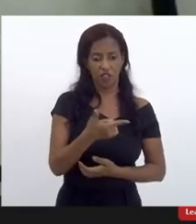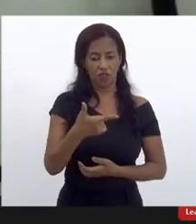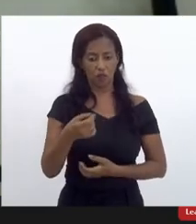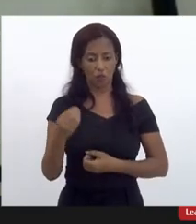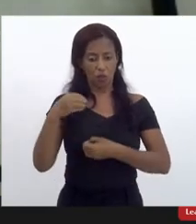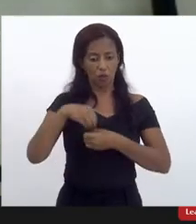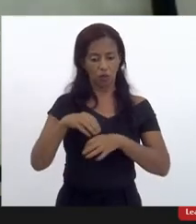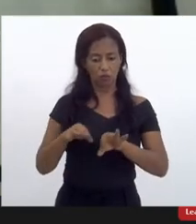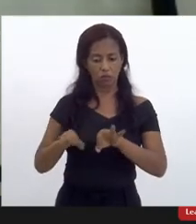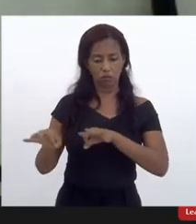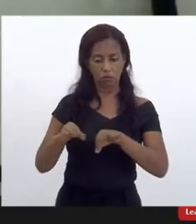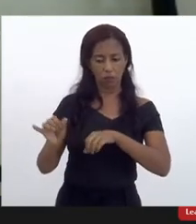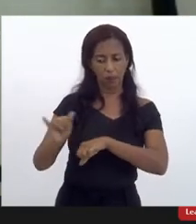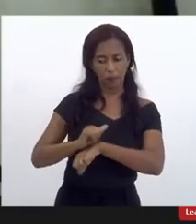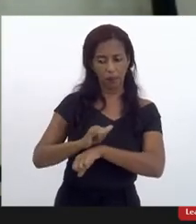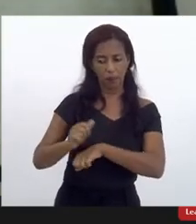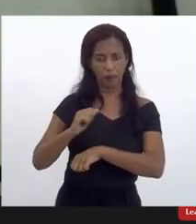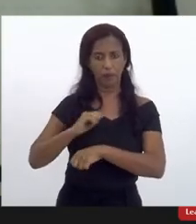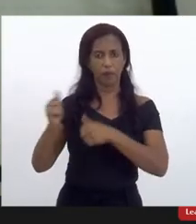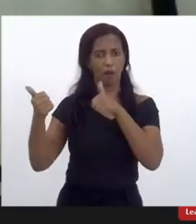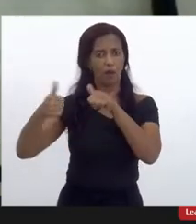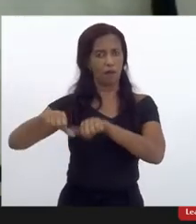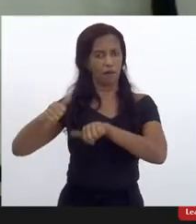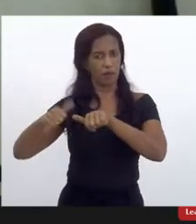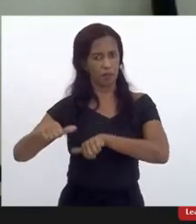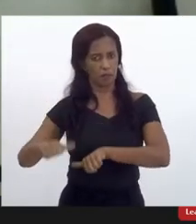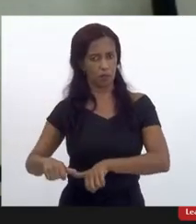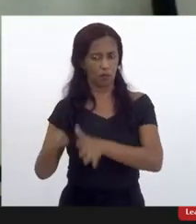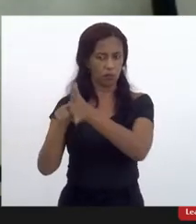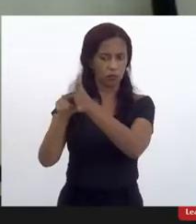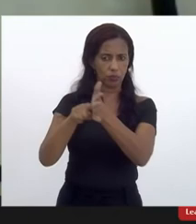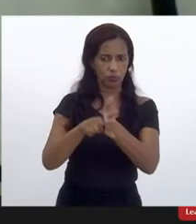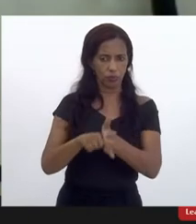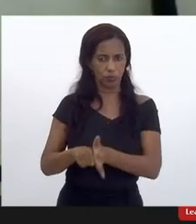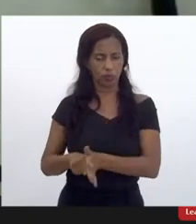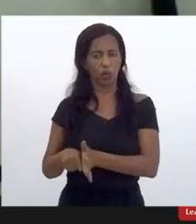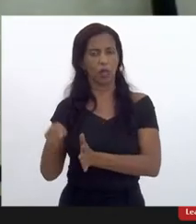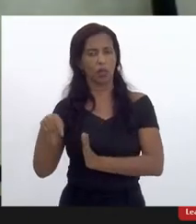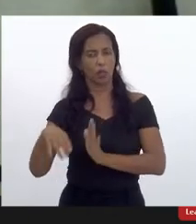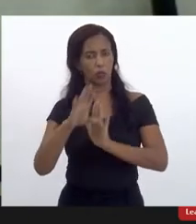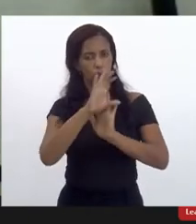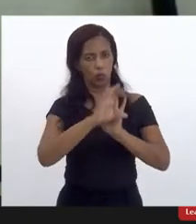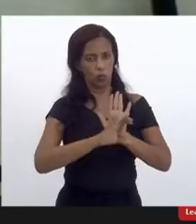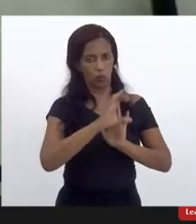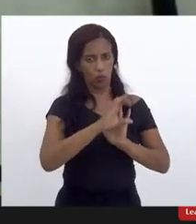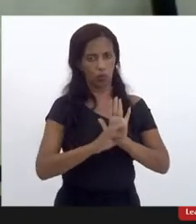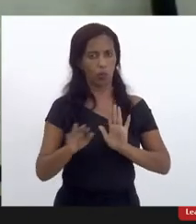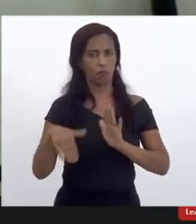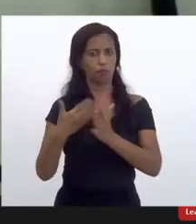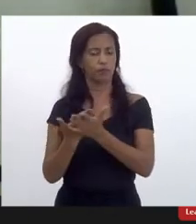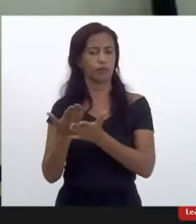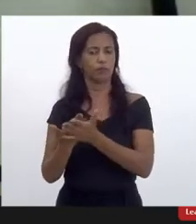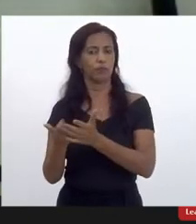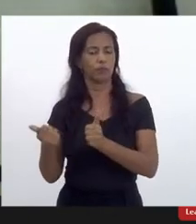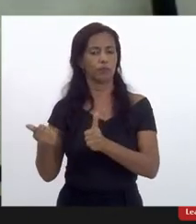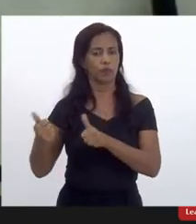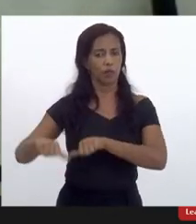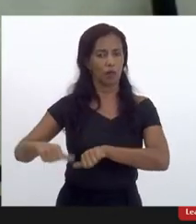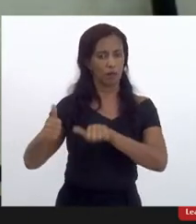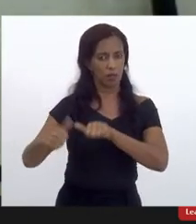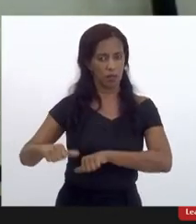planejamento, nós fizemos uma avaliação diagnóstica dentro do planejamento do contínuo curricular, as escolas fizeram